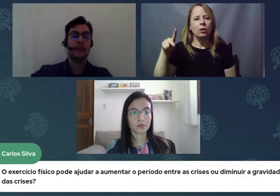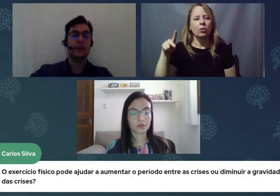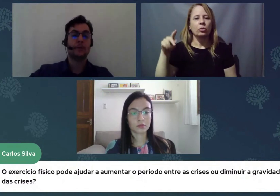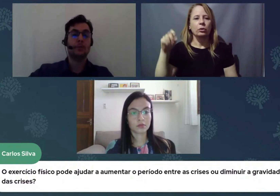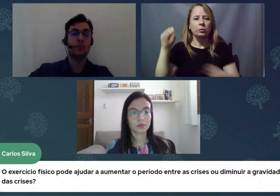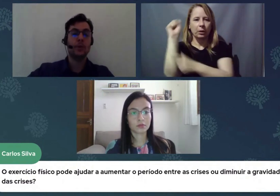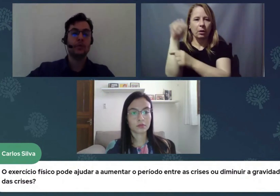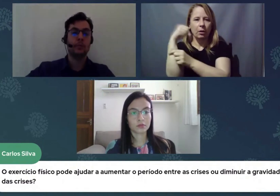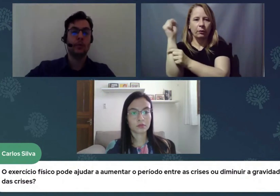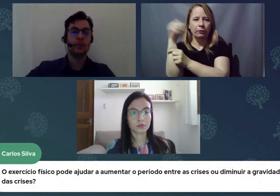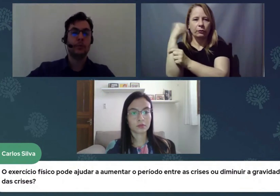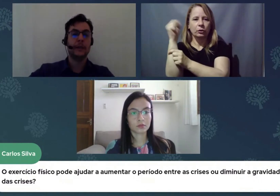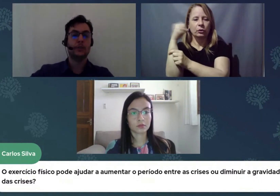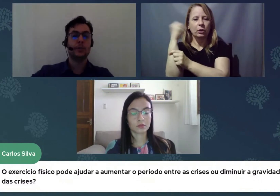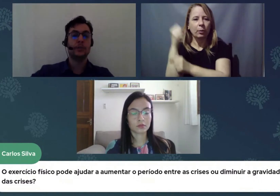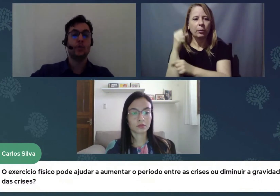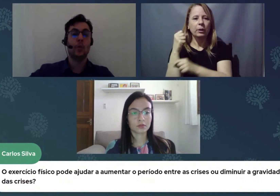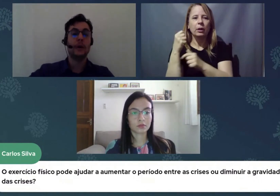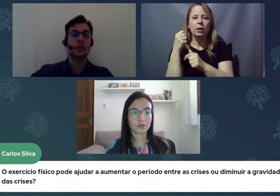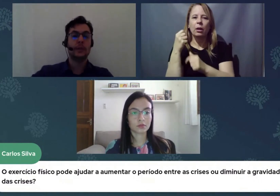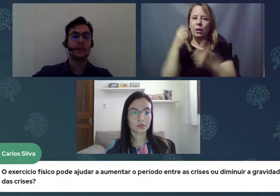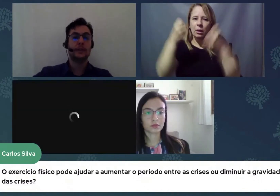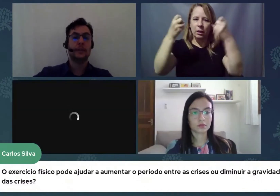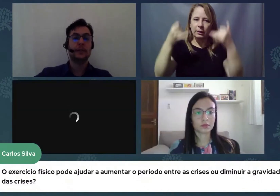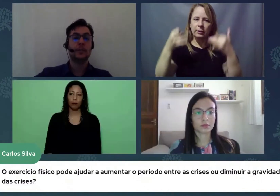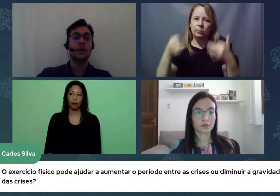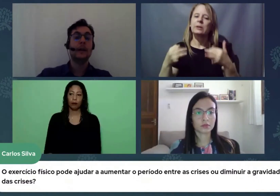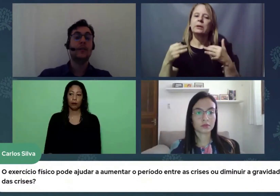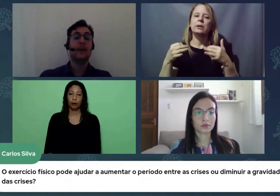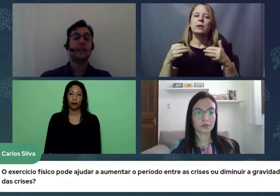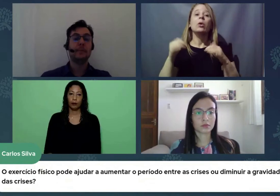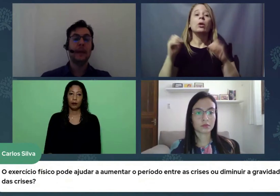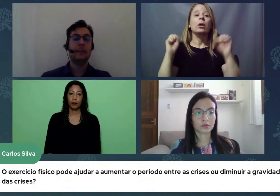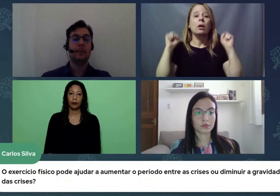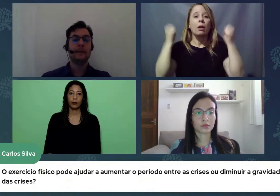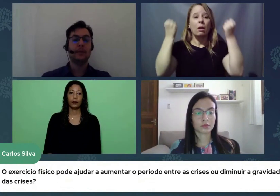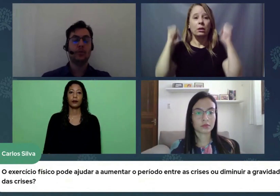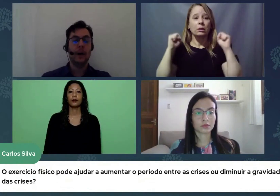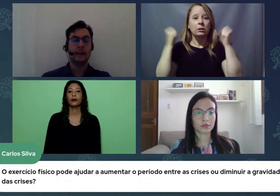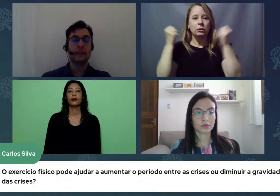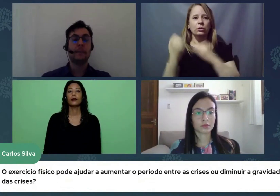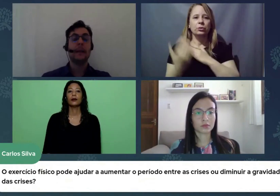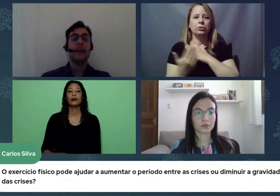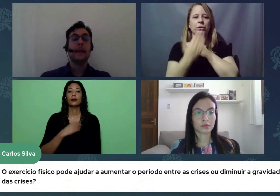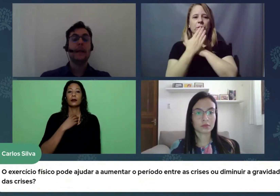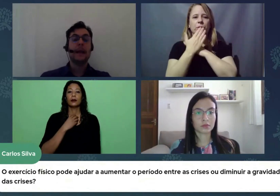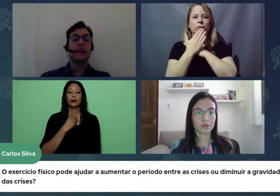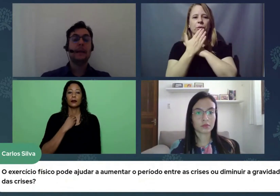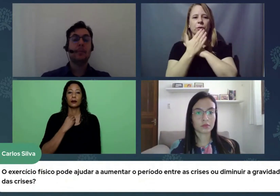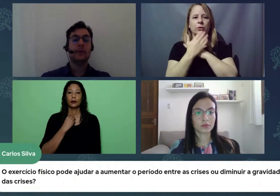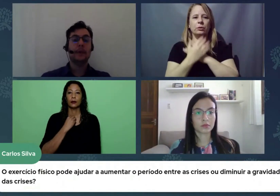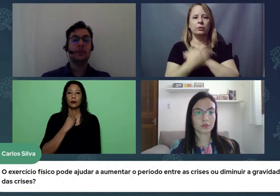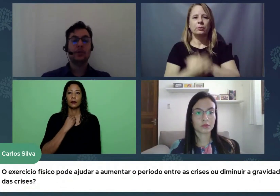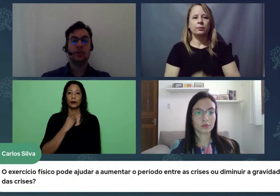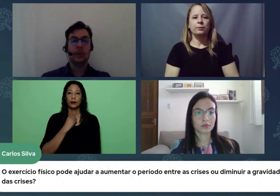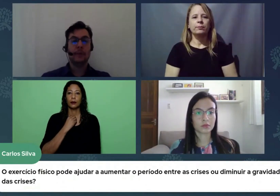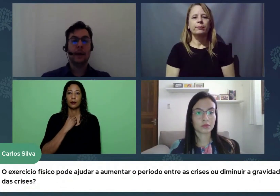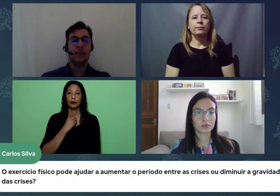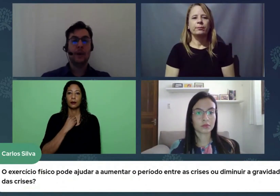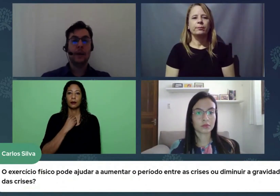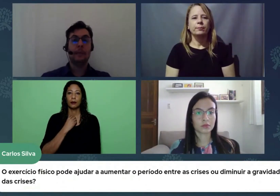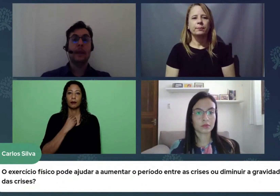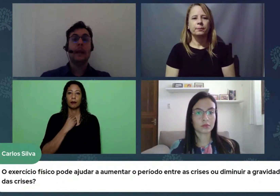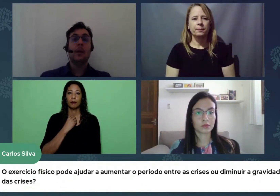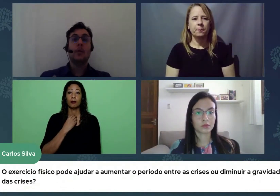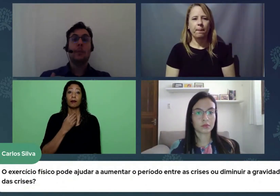que tem trabalhos muito bons sobre isso, mostrando o quanto que o exercício físico faz bem para o paciente com asma. E aqui é importante a gente